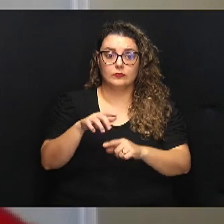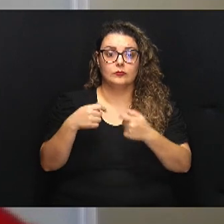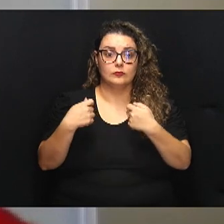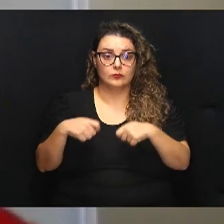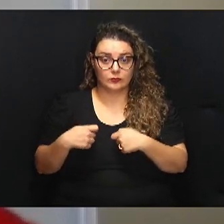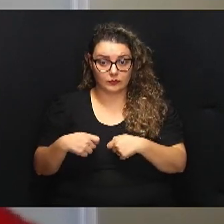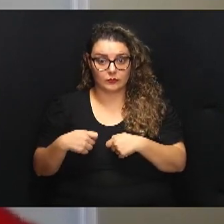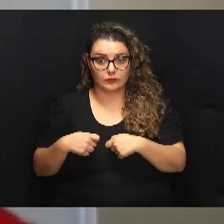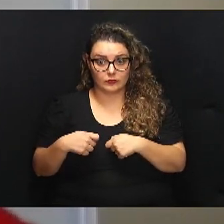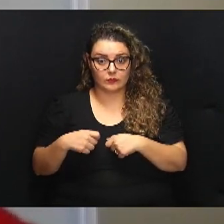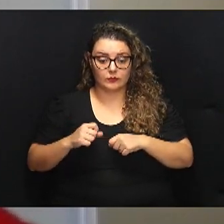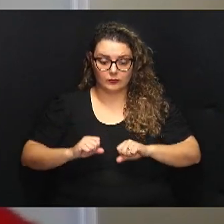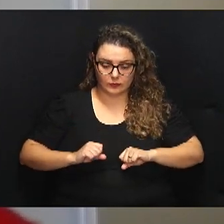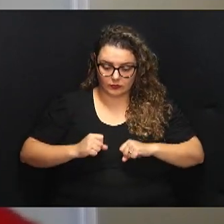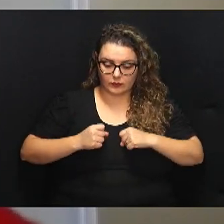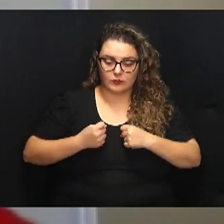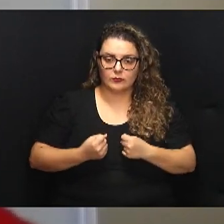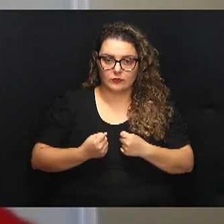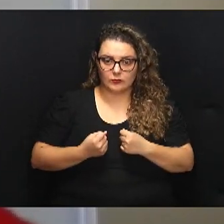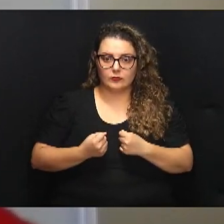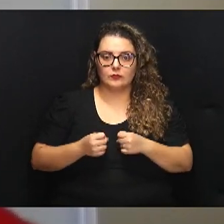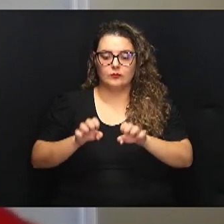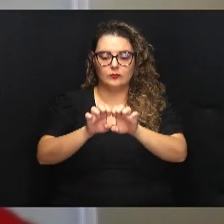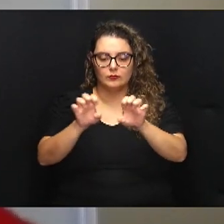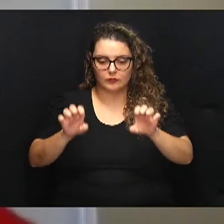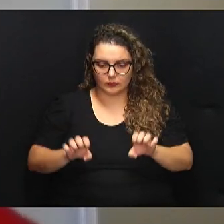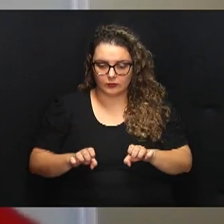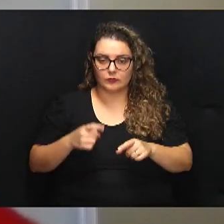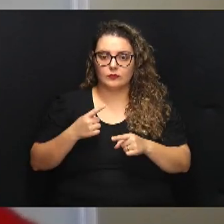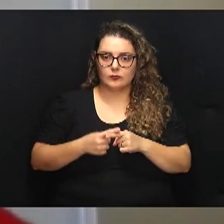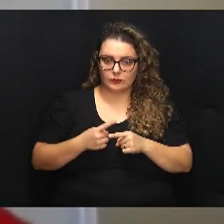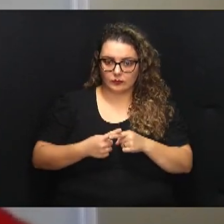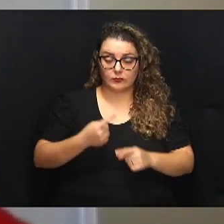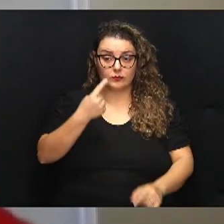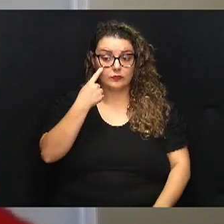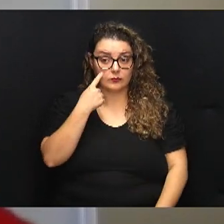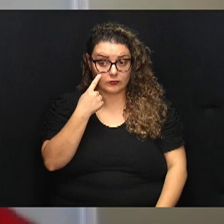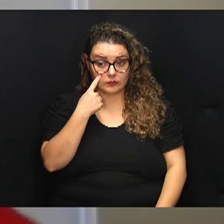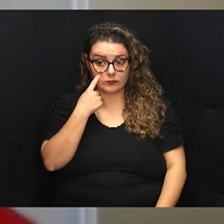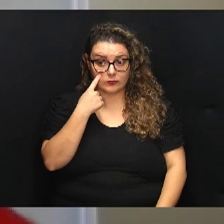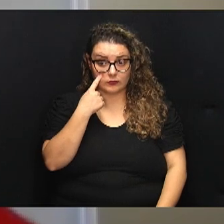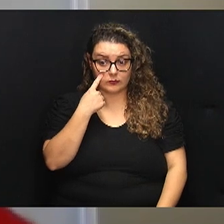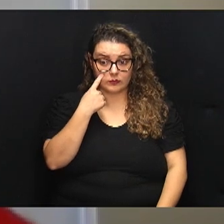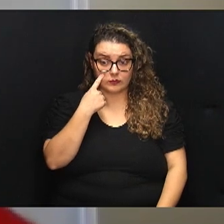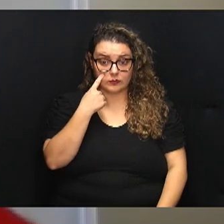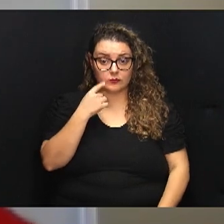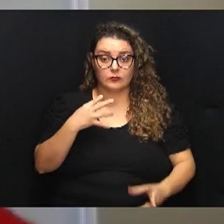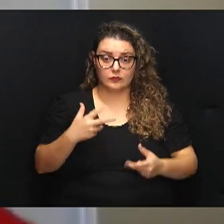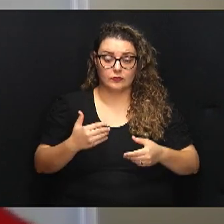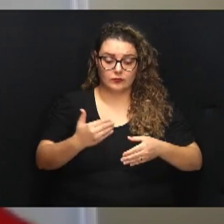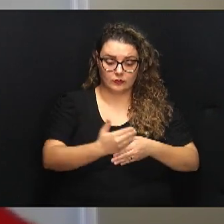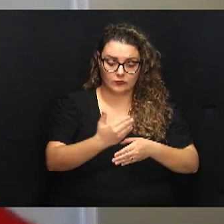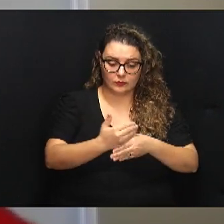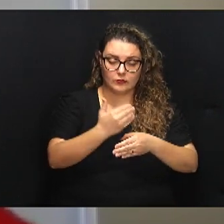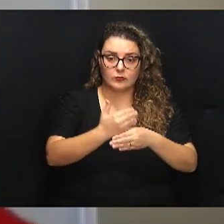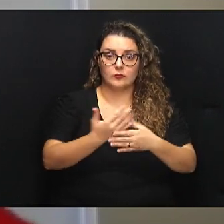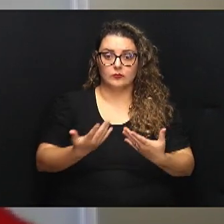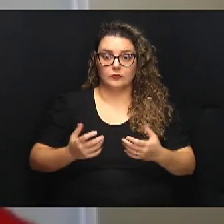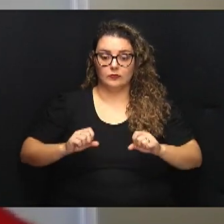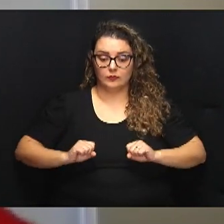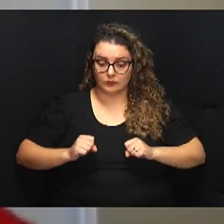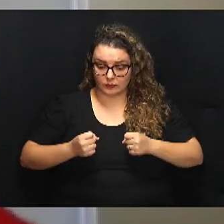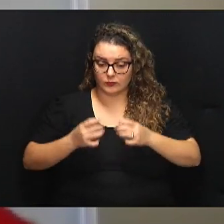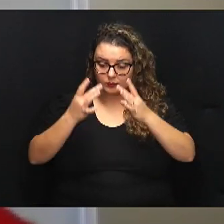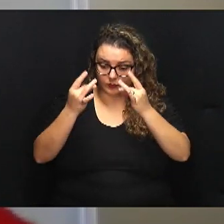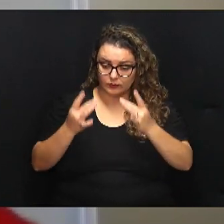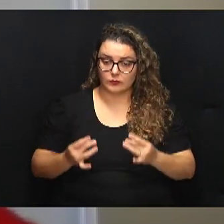ser reforçados na sua estrutura, porque, veja, todos os empreendimentos e que definem